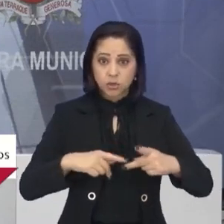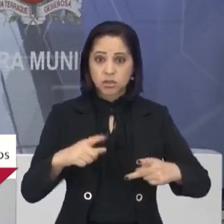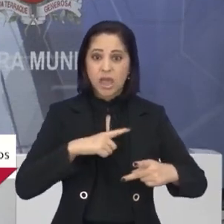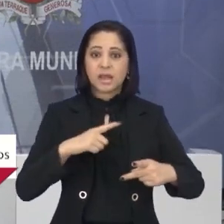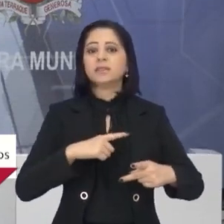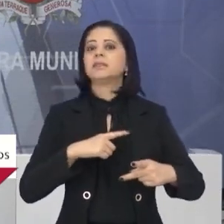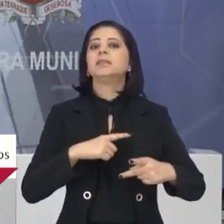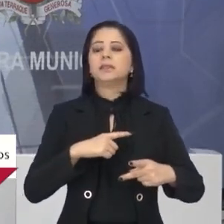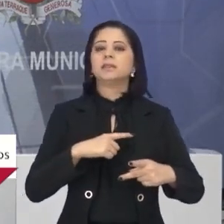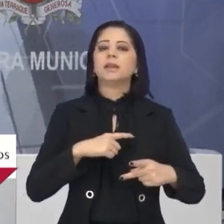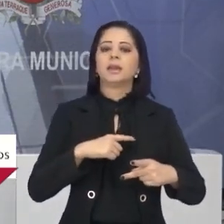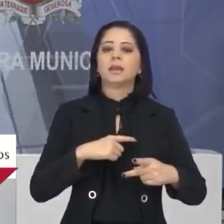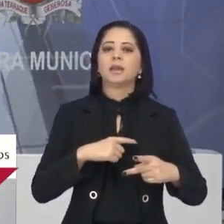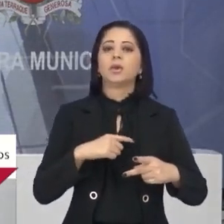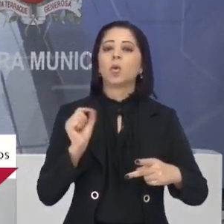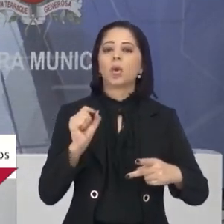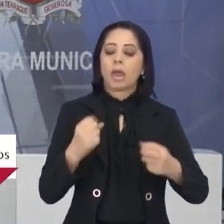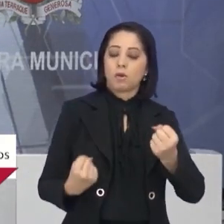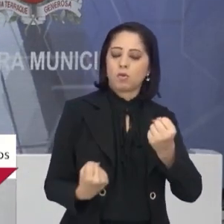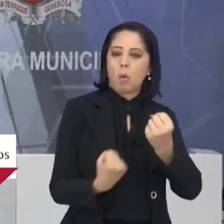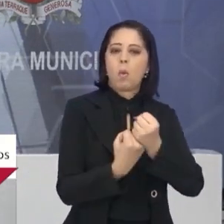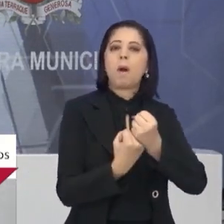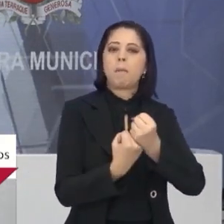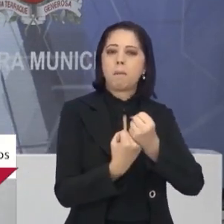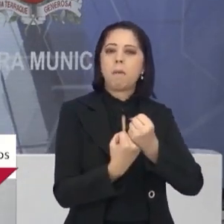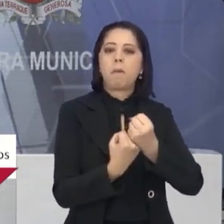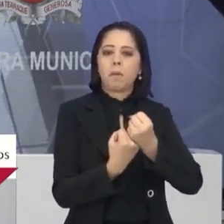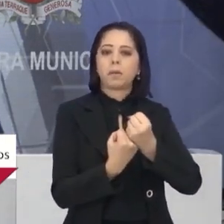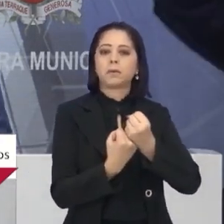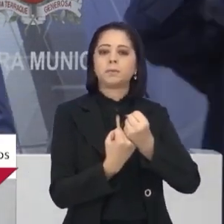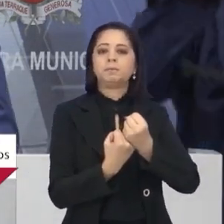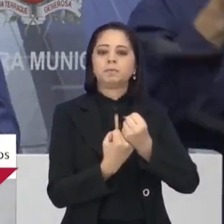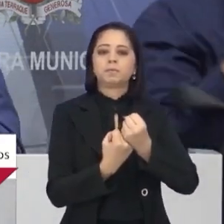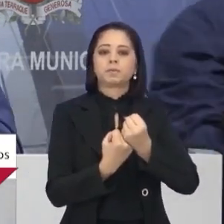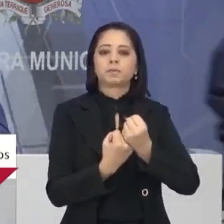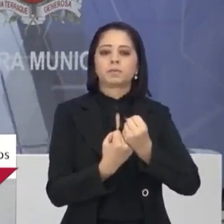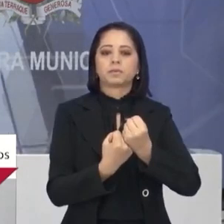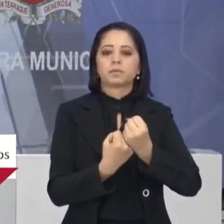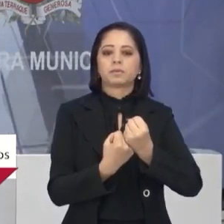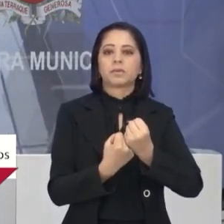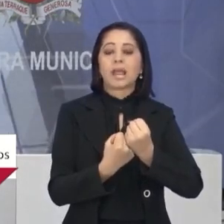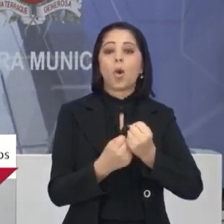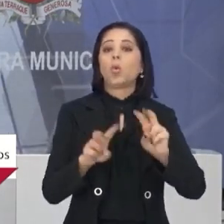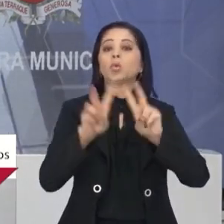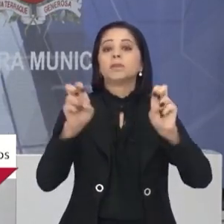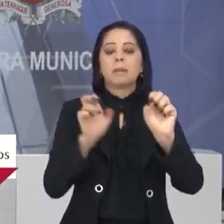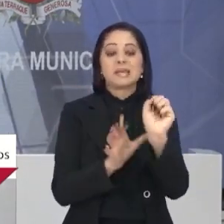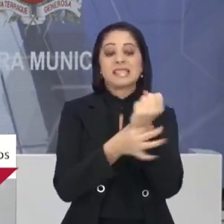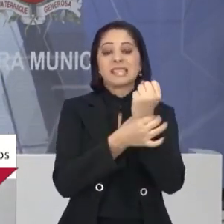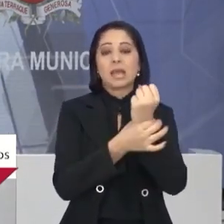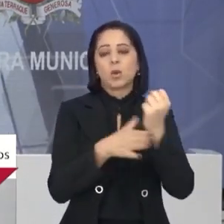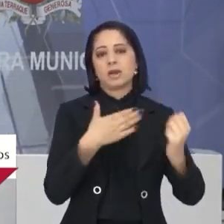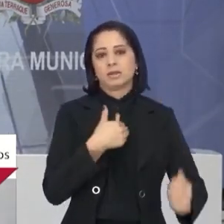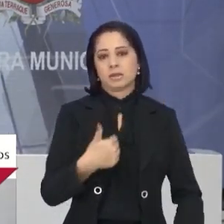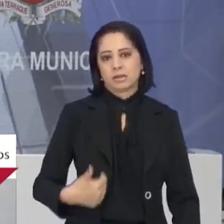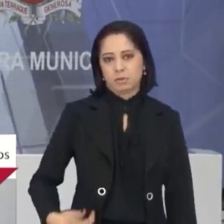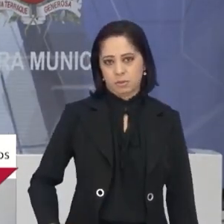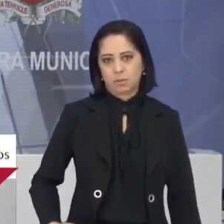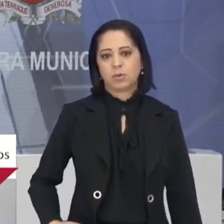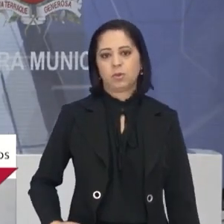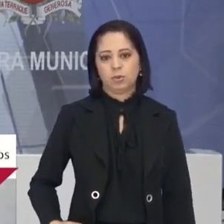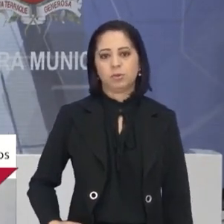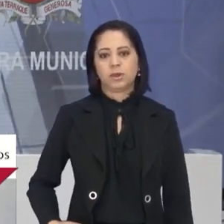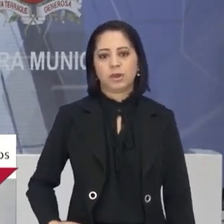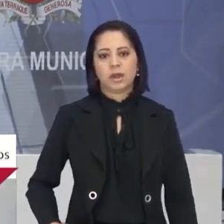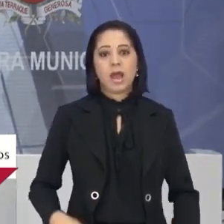cas que teve muito apoio do tribunal de contas com as discussões que nós tivemos que é na parte de Segurança Pública aqui é uma prestação de serviço de